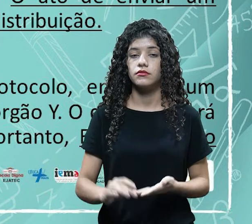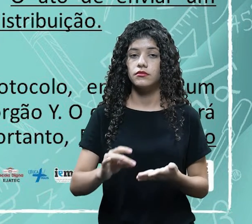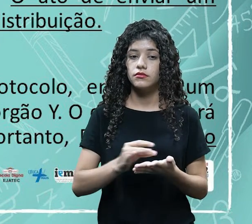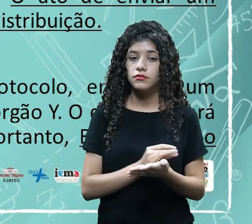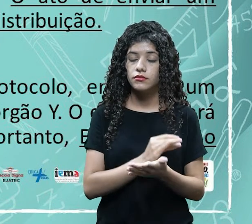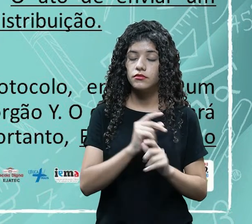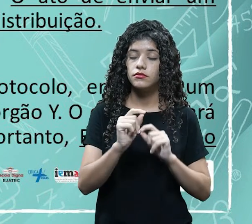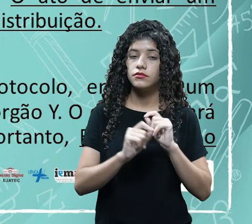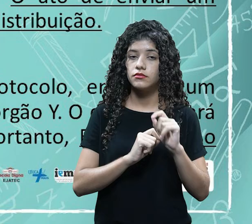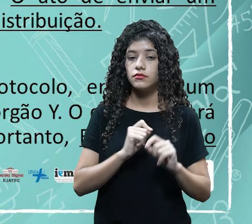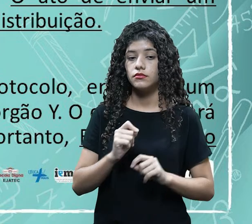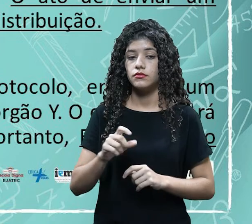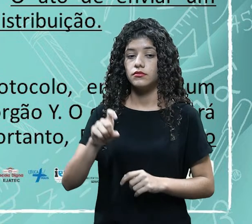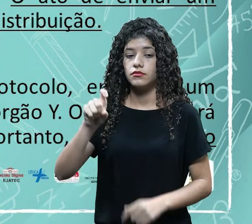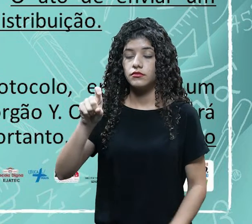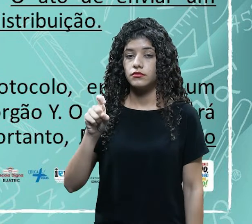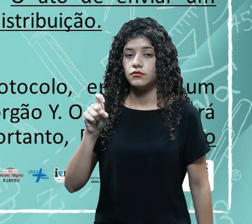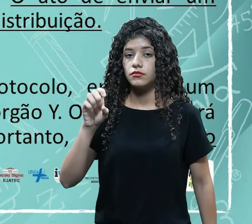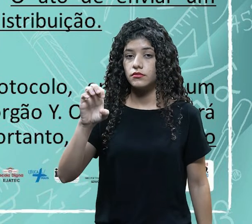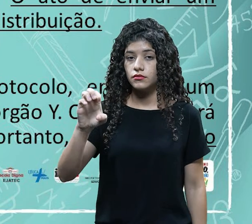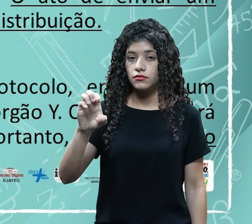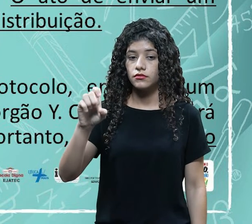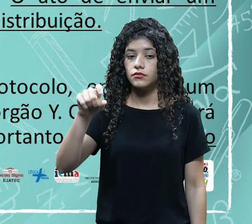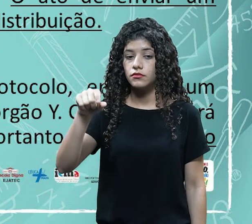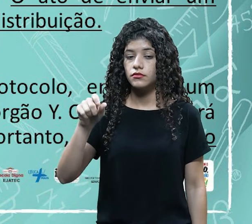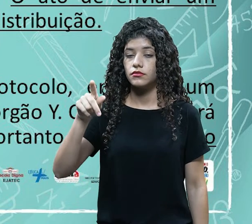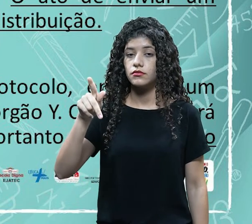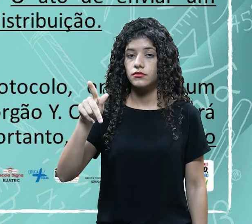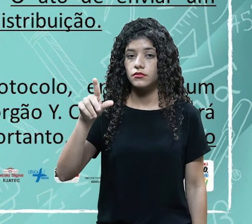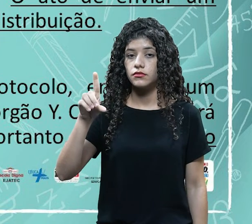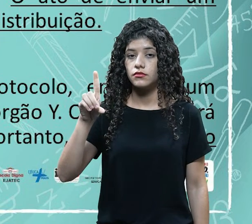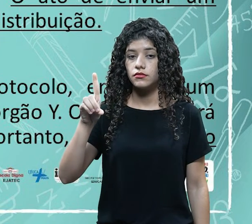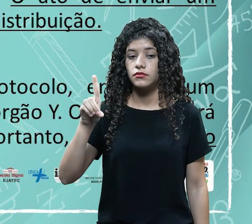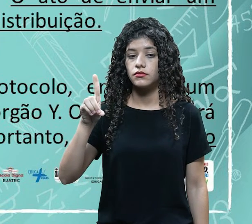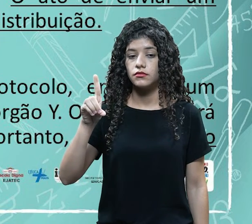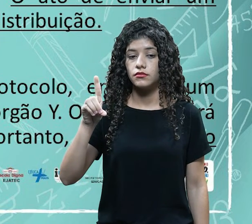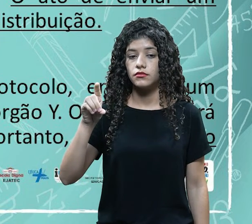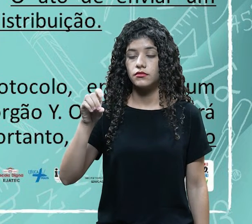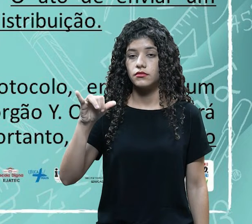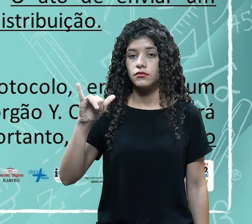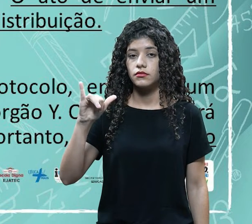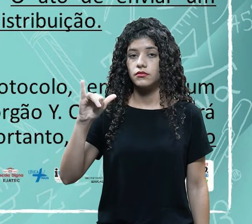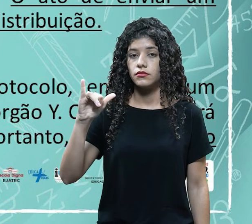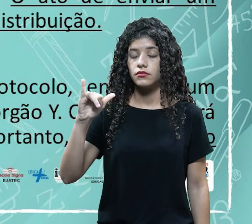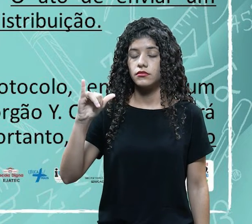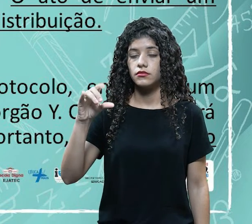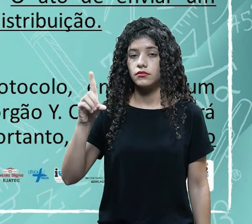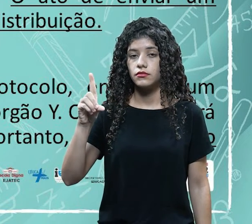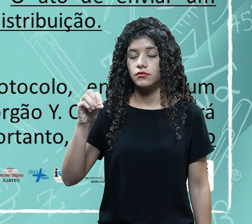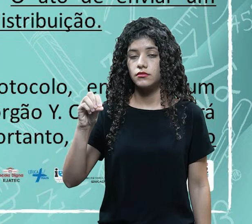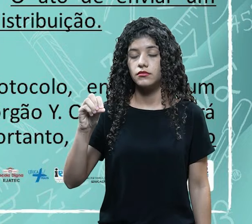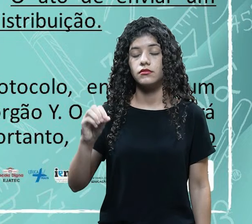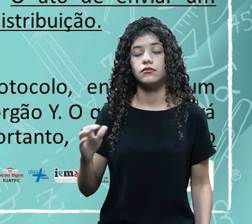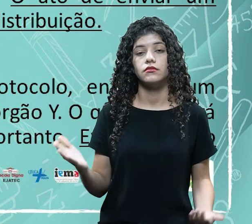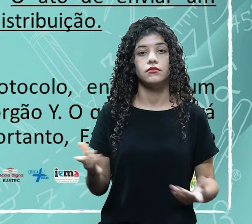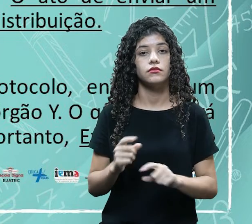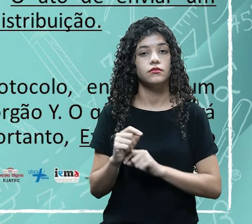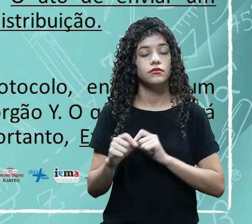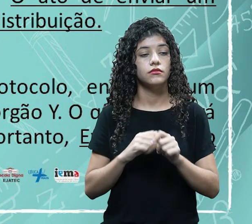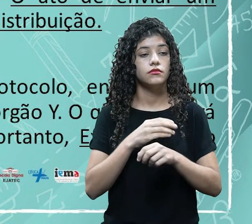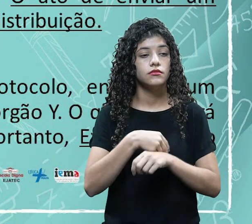esse documento ele é expedido, né? Ele é enviado para fora, né? É um envio externo.